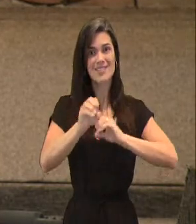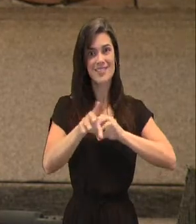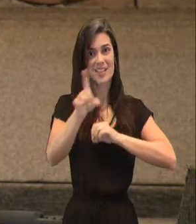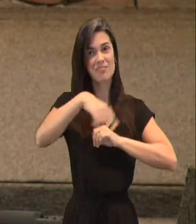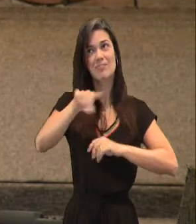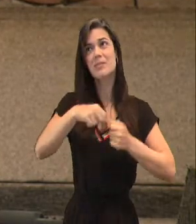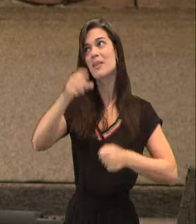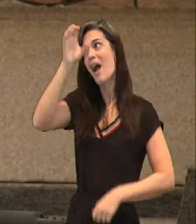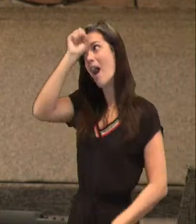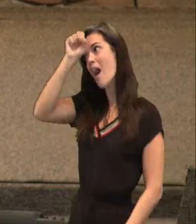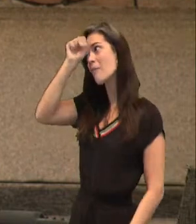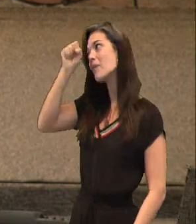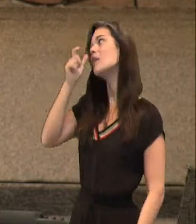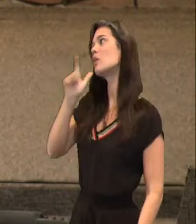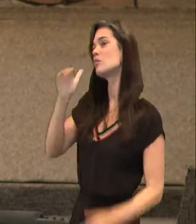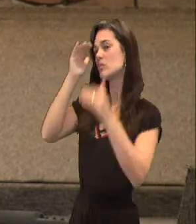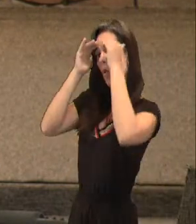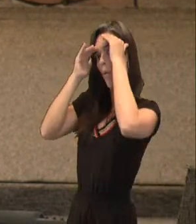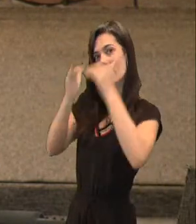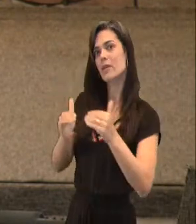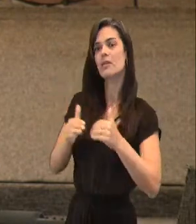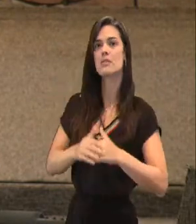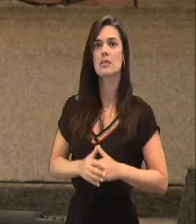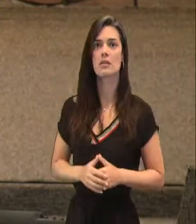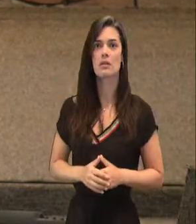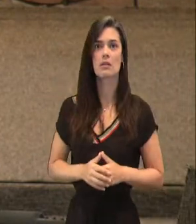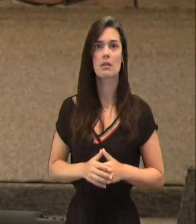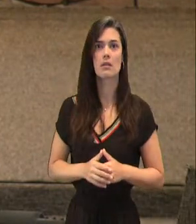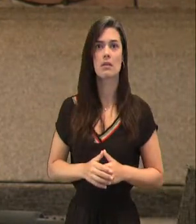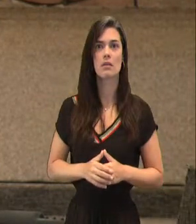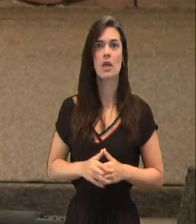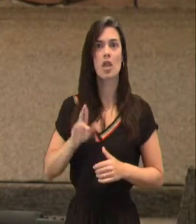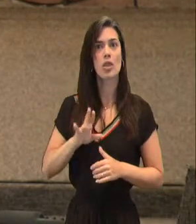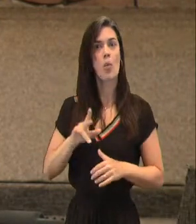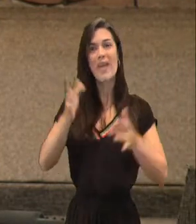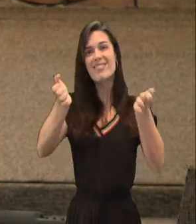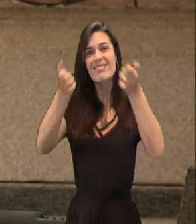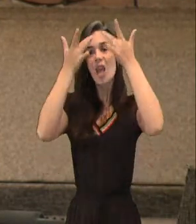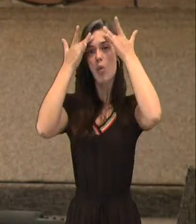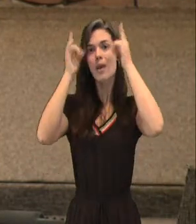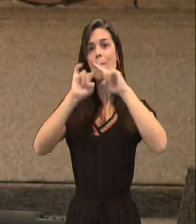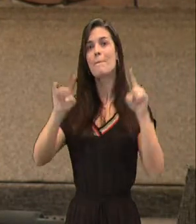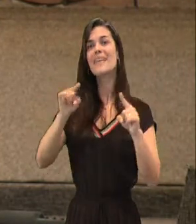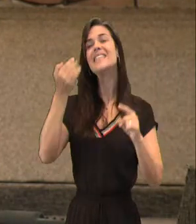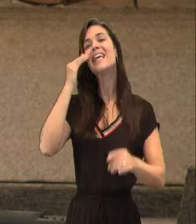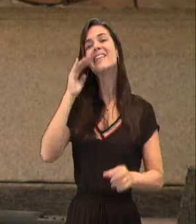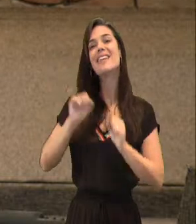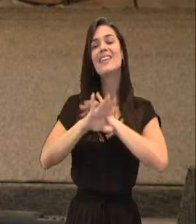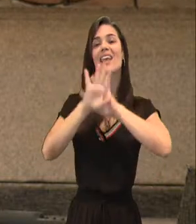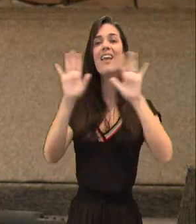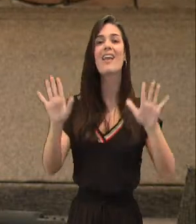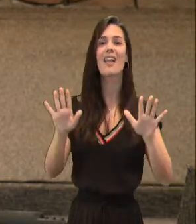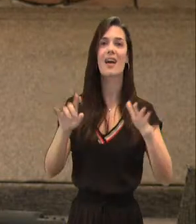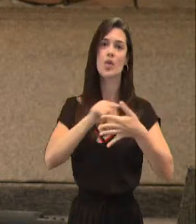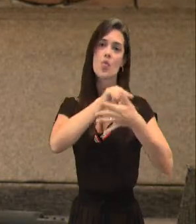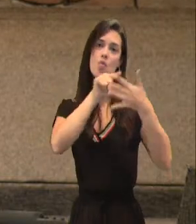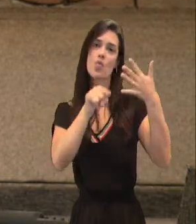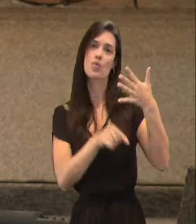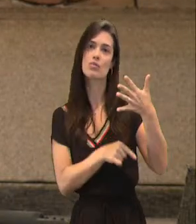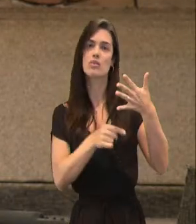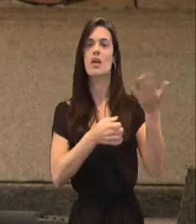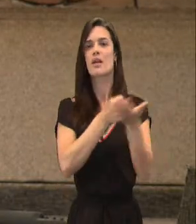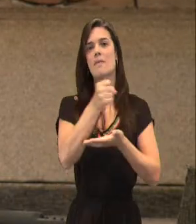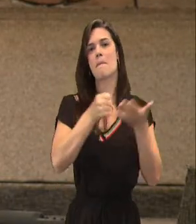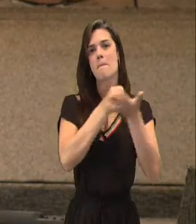Jesus para mim e para você. Que essas verdades e esses princípios possam arder no meu e no